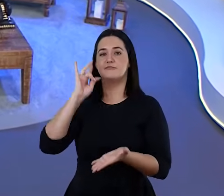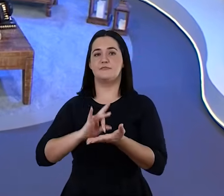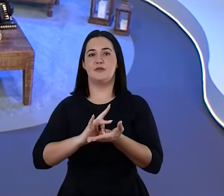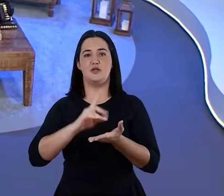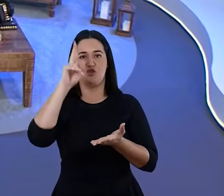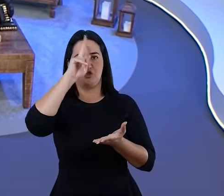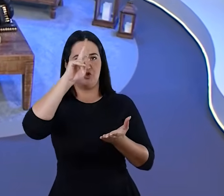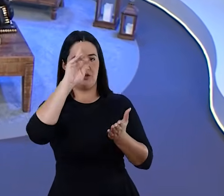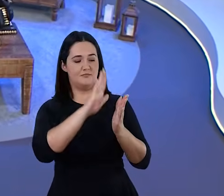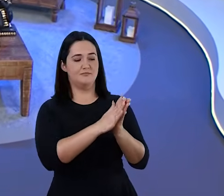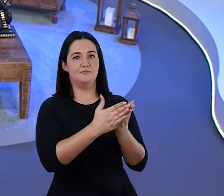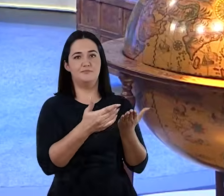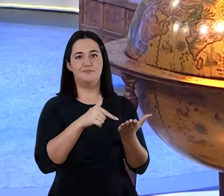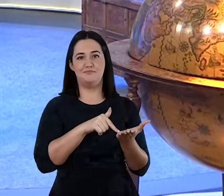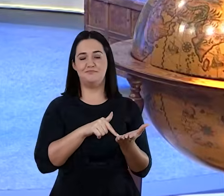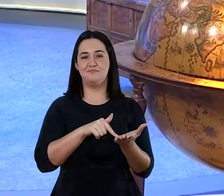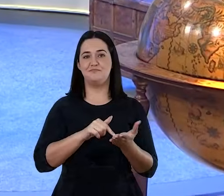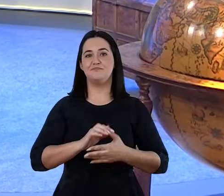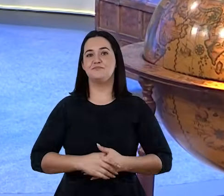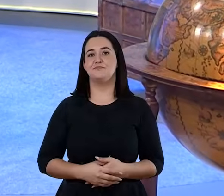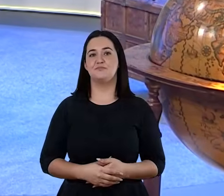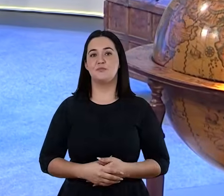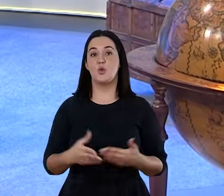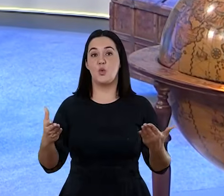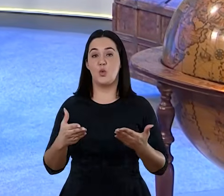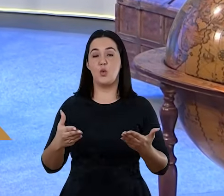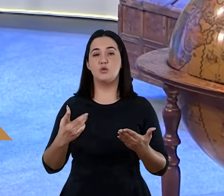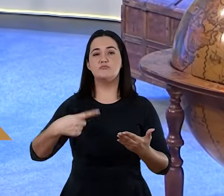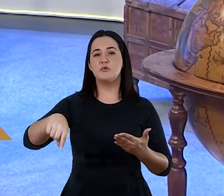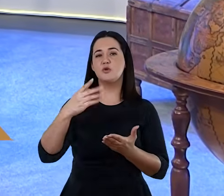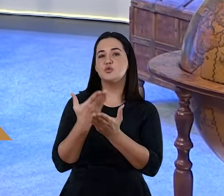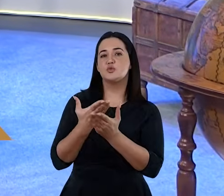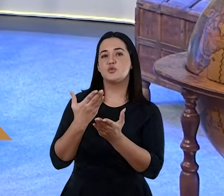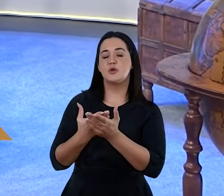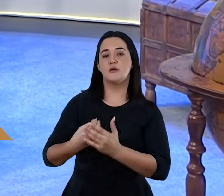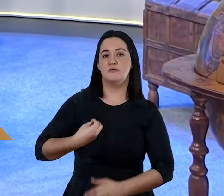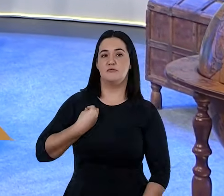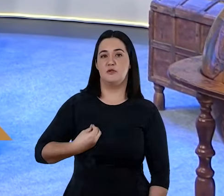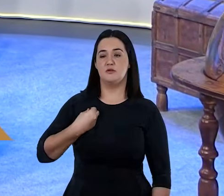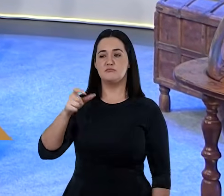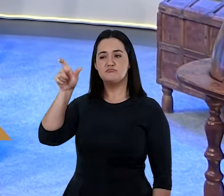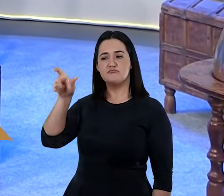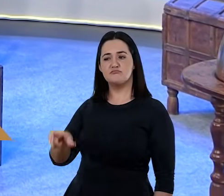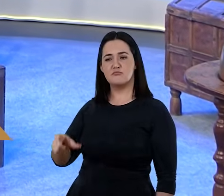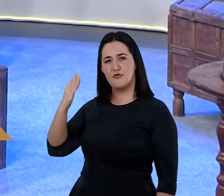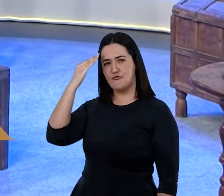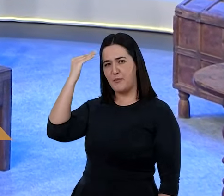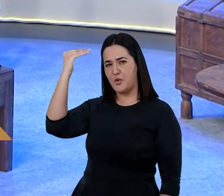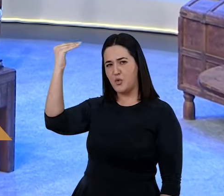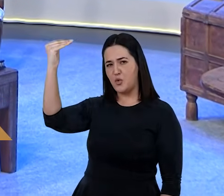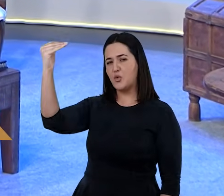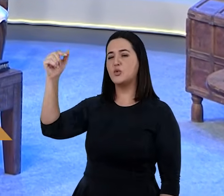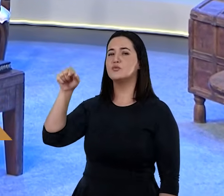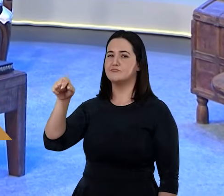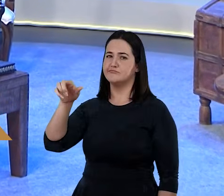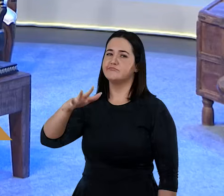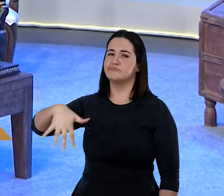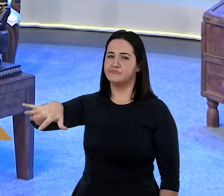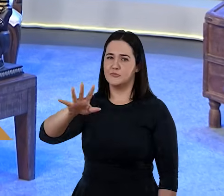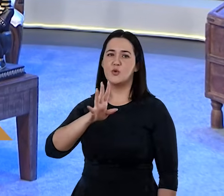histórica da Bíblia Sagrada. E hoje vamos avaliar a vida de um personagem que é um dos mais famosos, mais